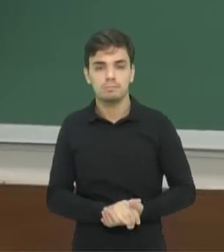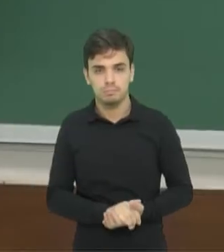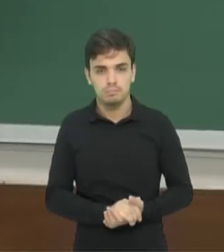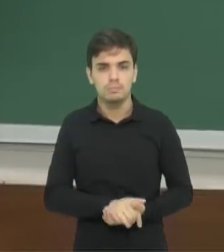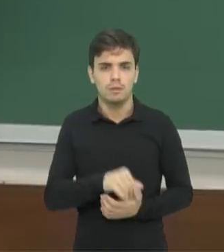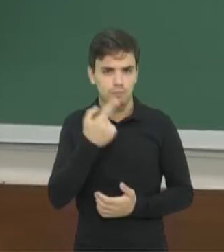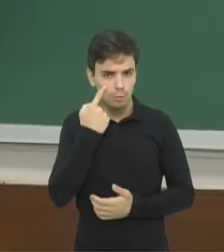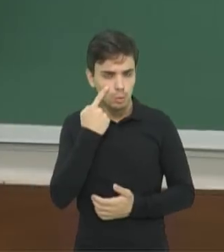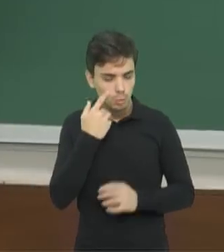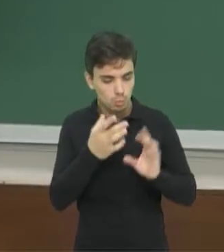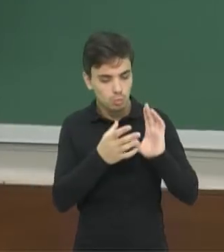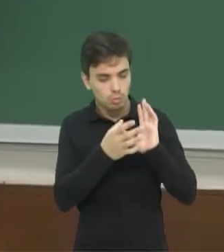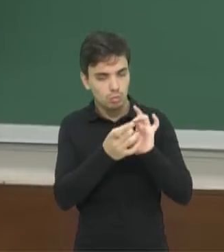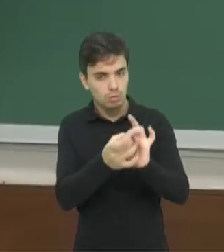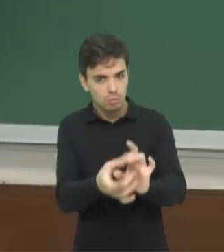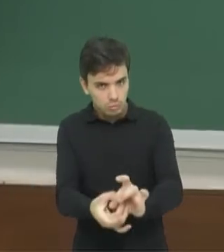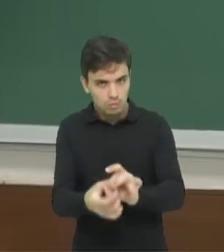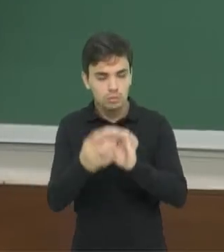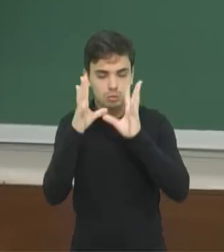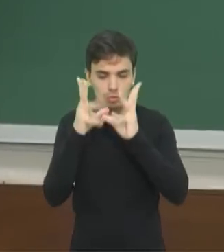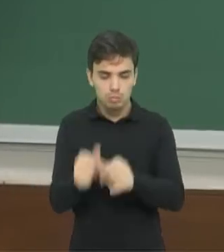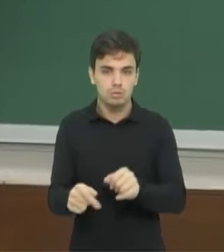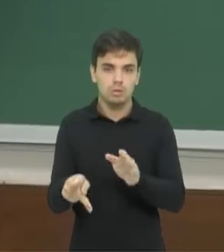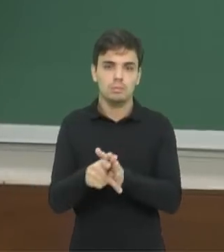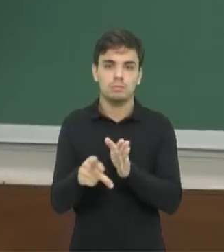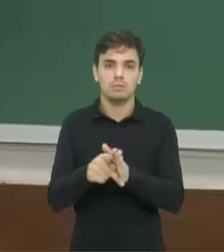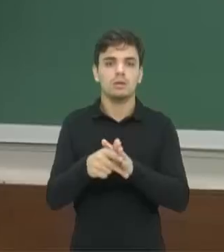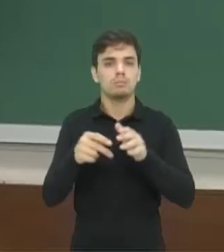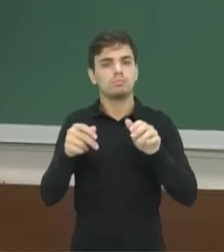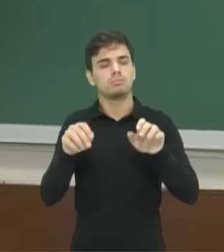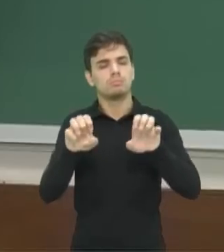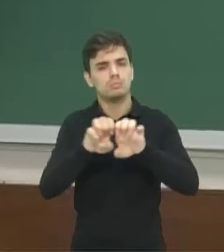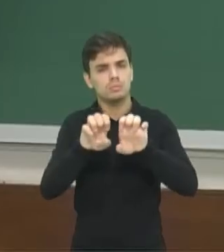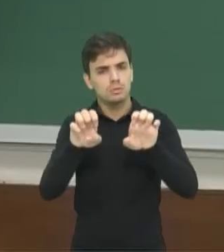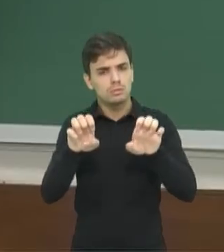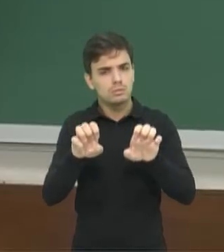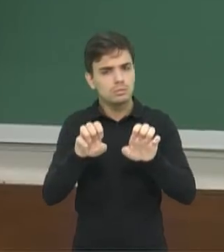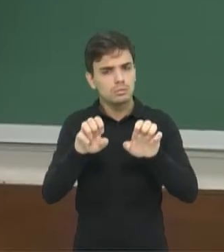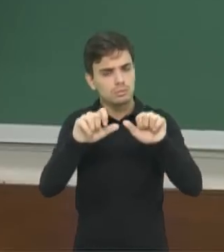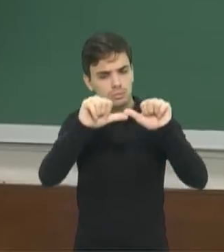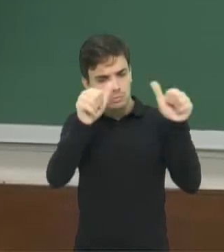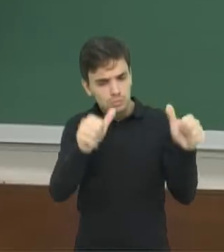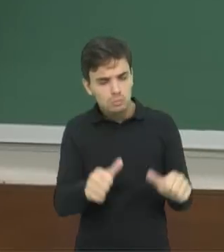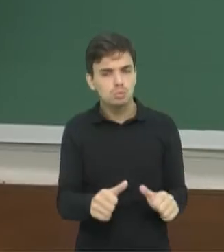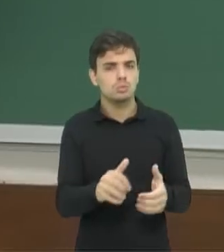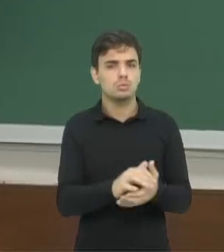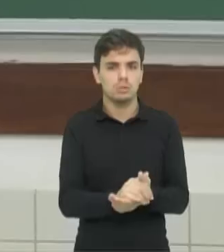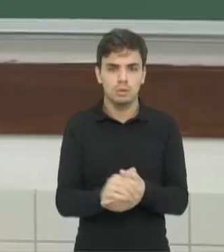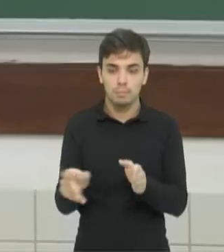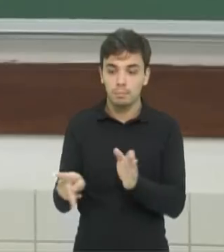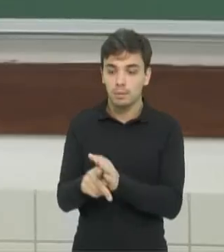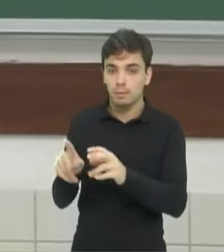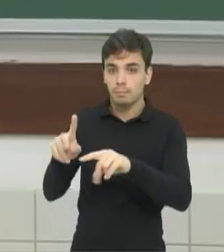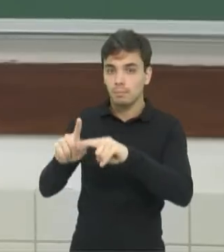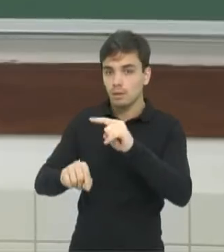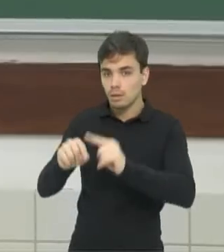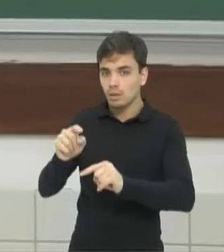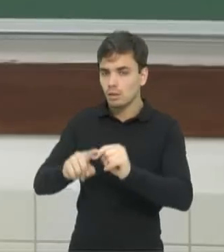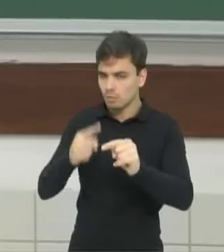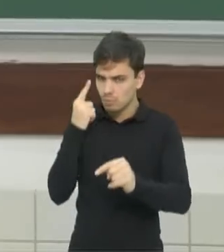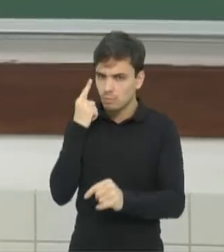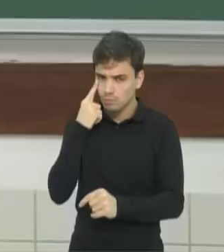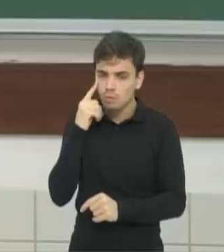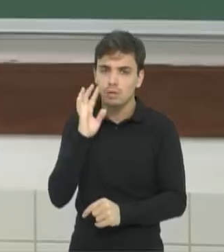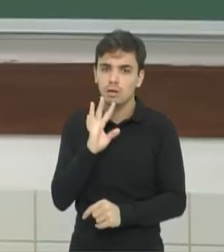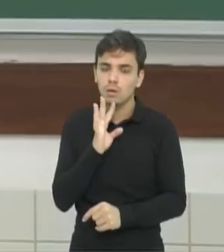esse contexto todo, né, da escultura e essa questão dos novos materiais e assim por diante. Então vejam que interessante conhecer um pouquinho